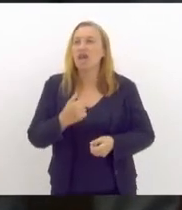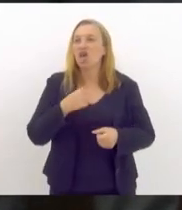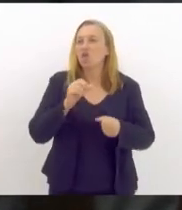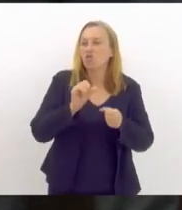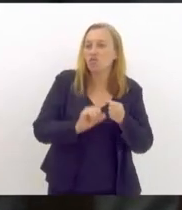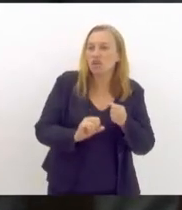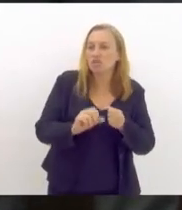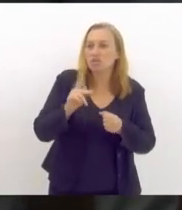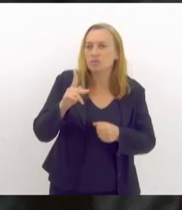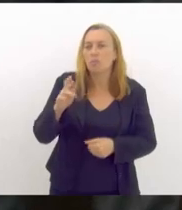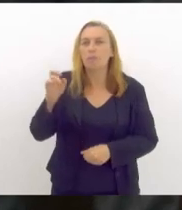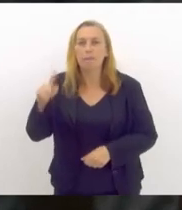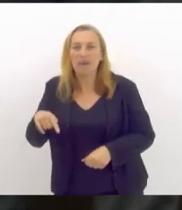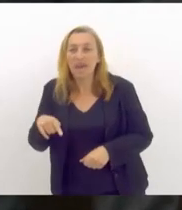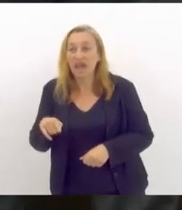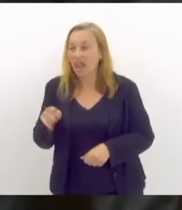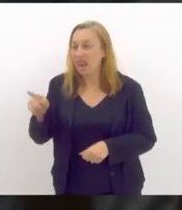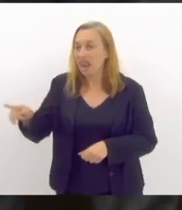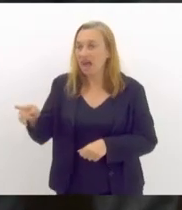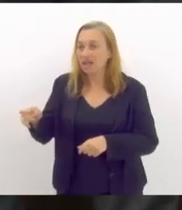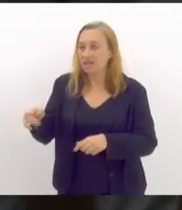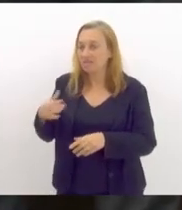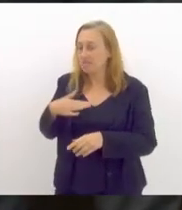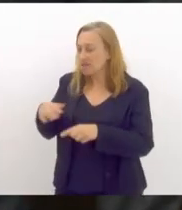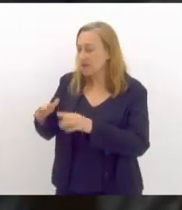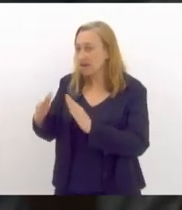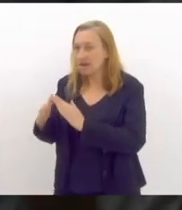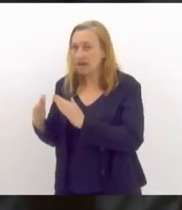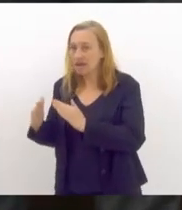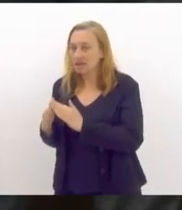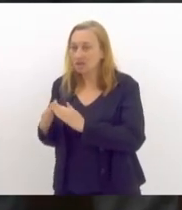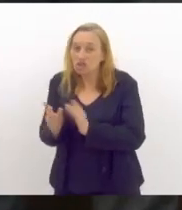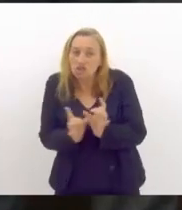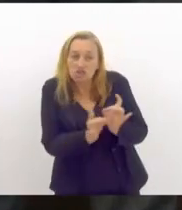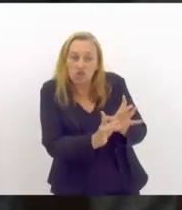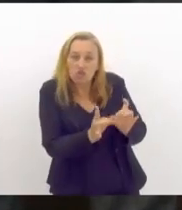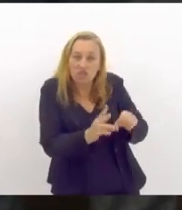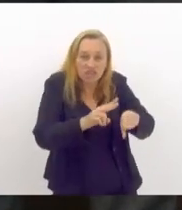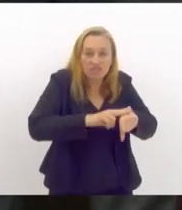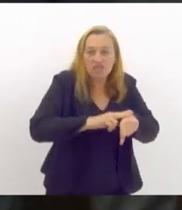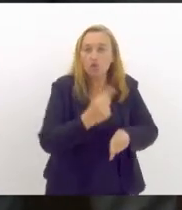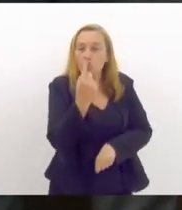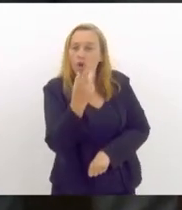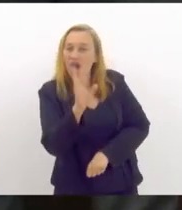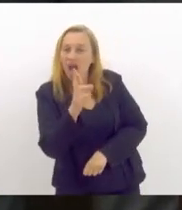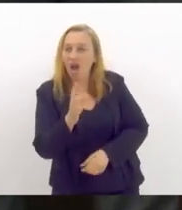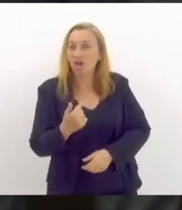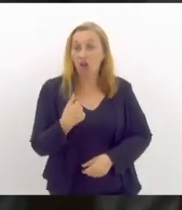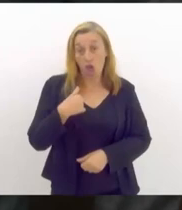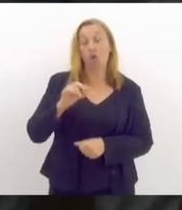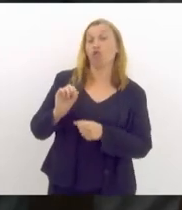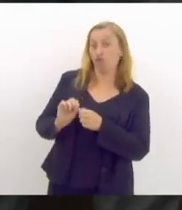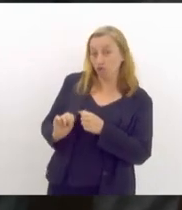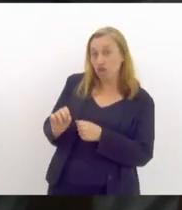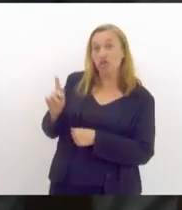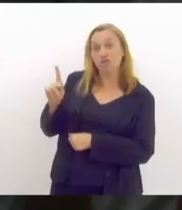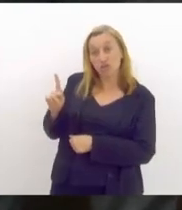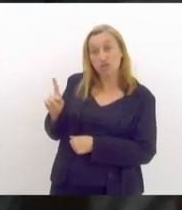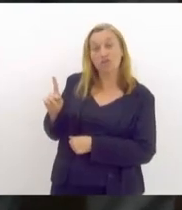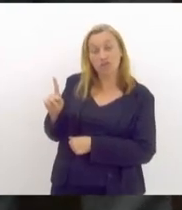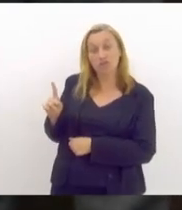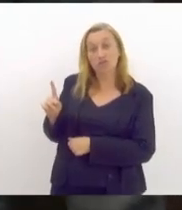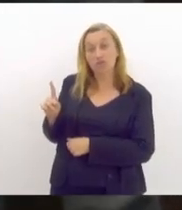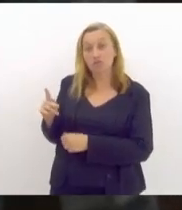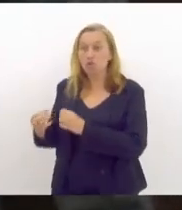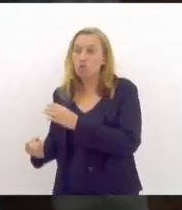um pé lá no meu quintal Tô vendendo a grama da verdinha r$ 1 eu fiz um pé lá no meu